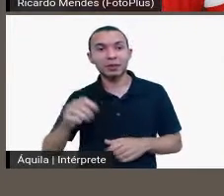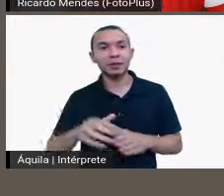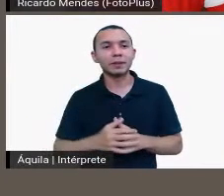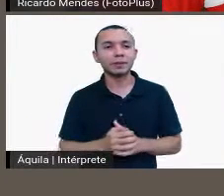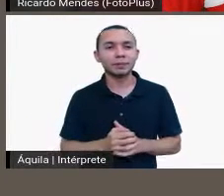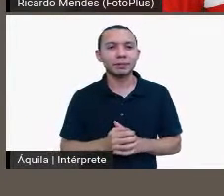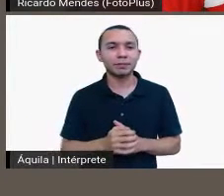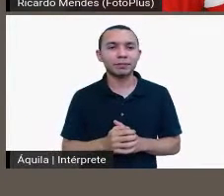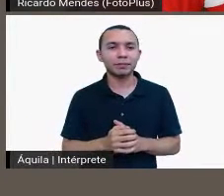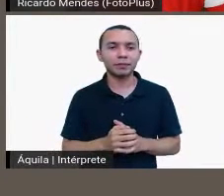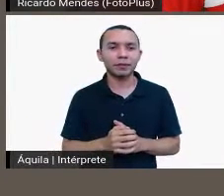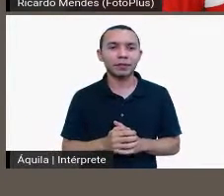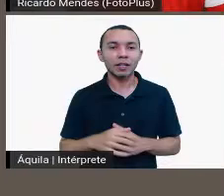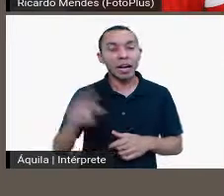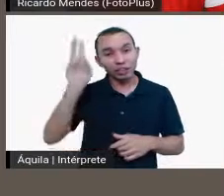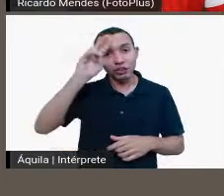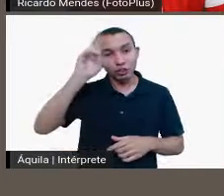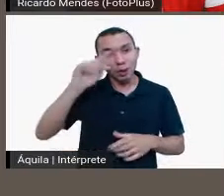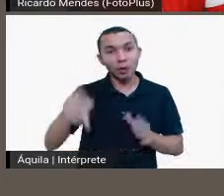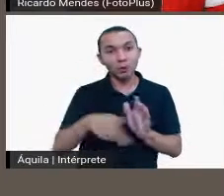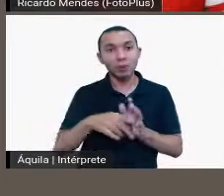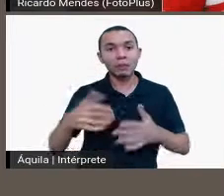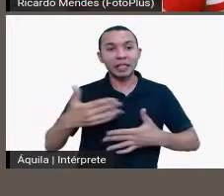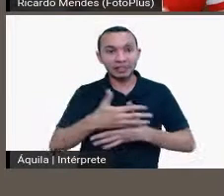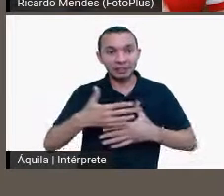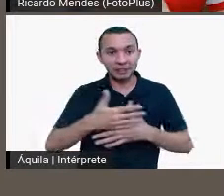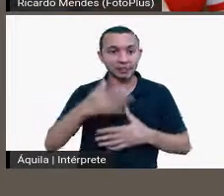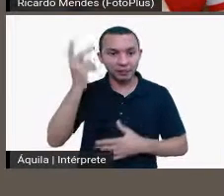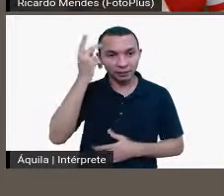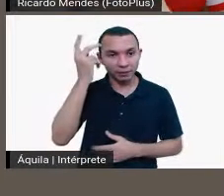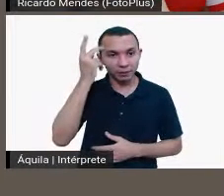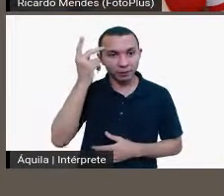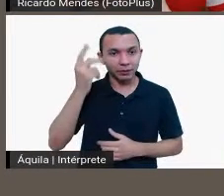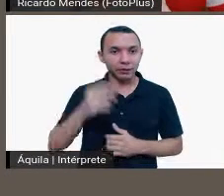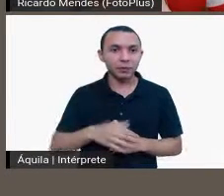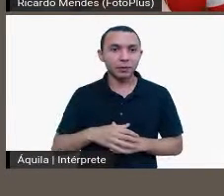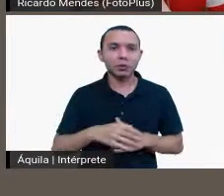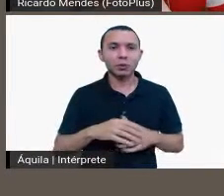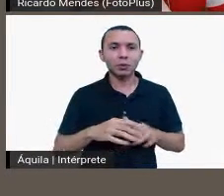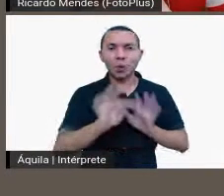organizada por Paulo Laporta, História da Cidade de São Paulo. O texto mais